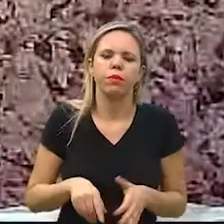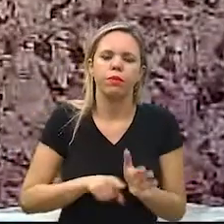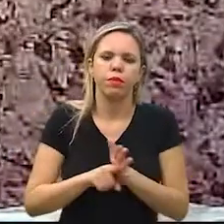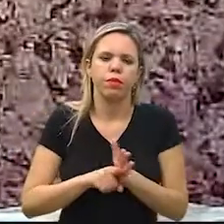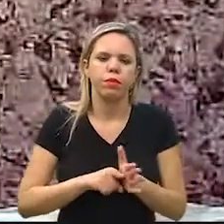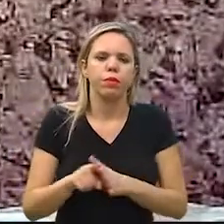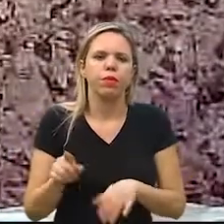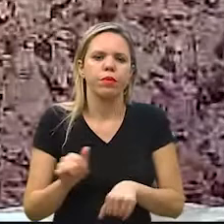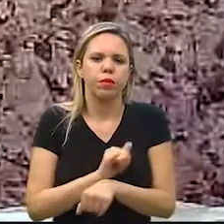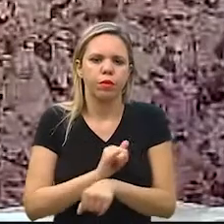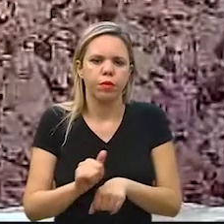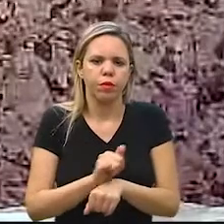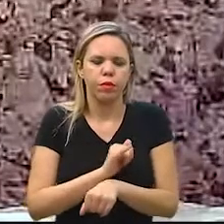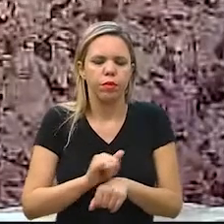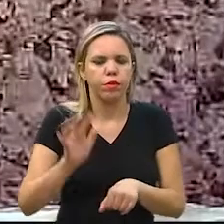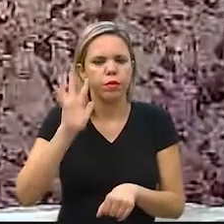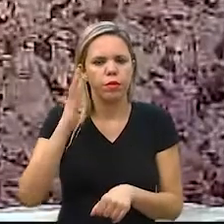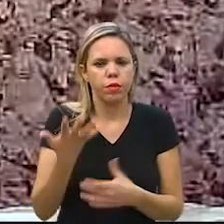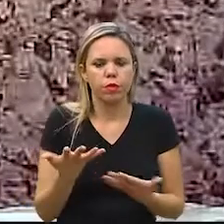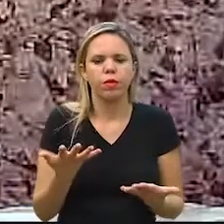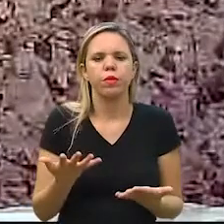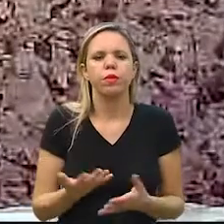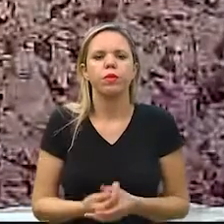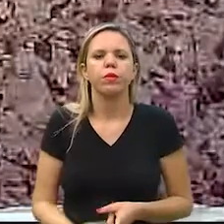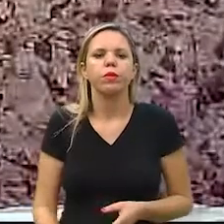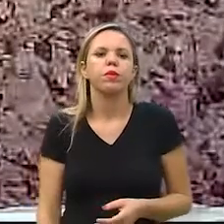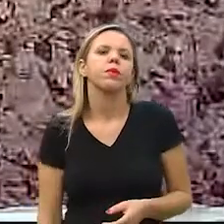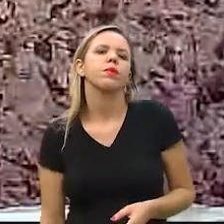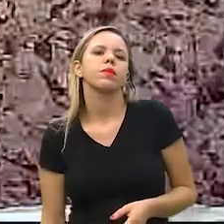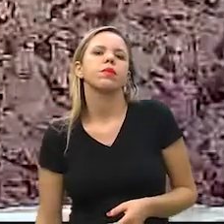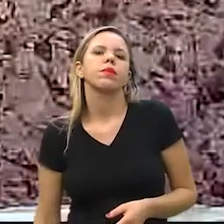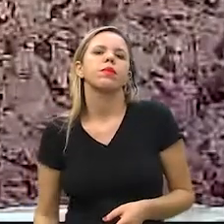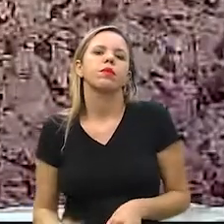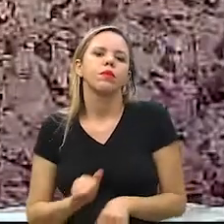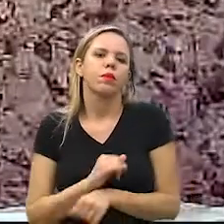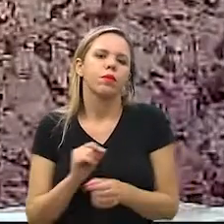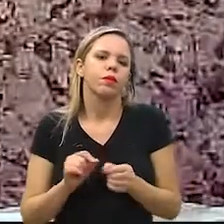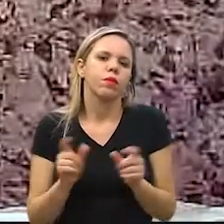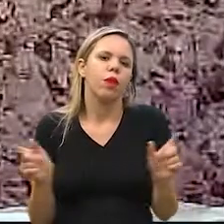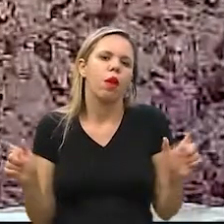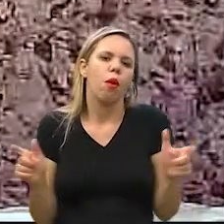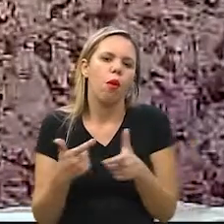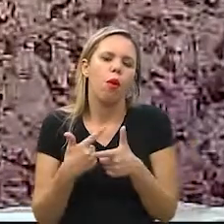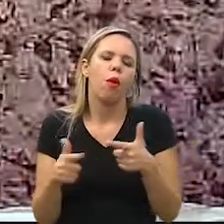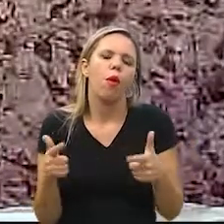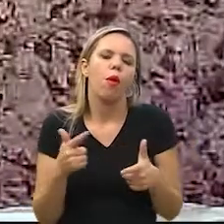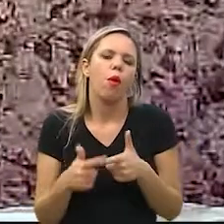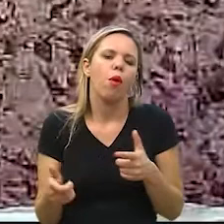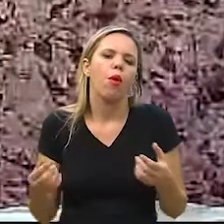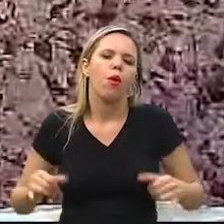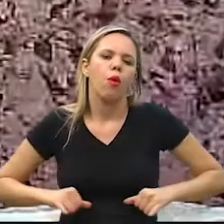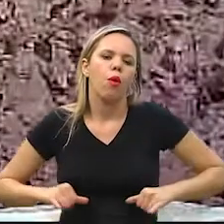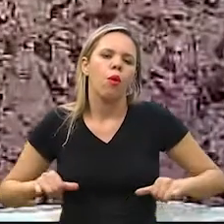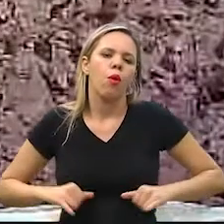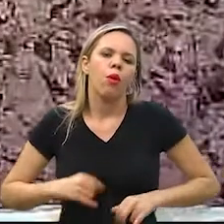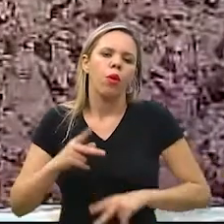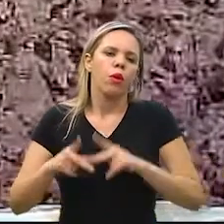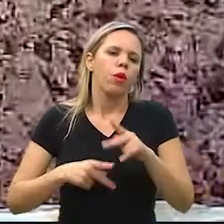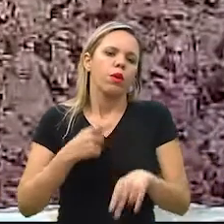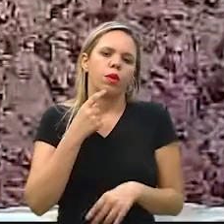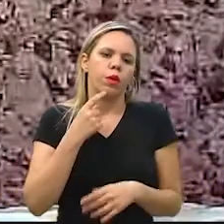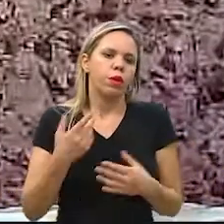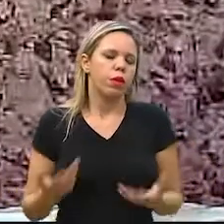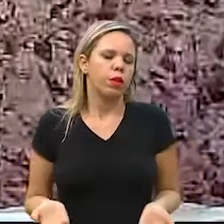de alternativas, busca de soluções, busca de alternativas para amenizar o sofrimento da